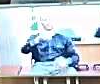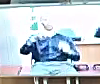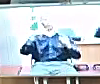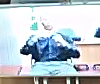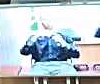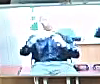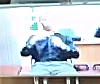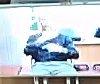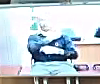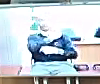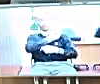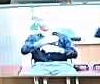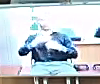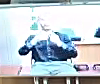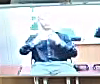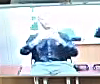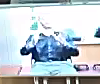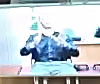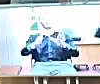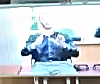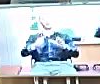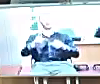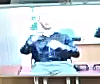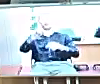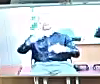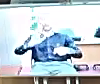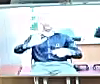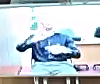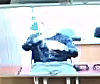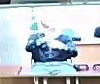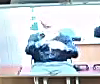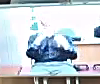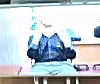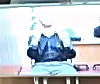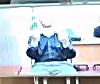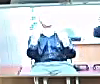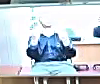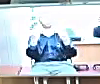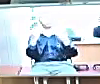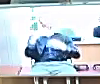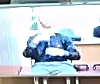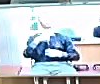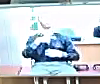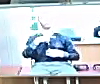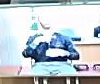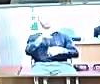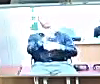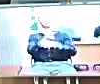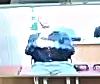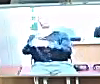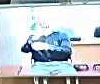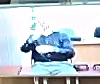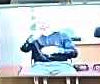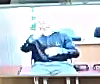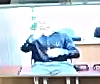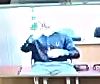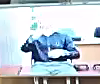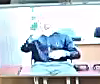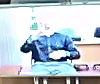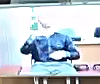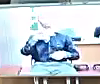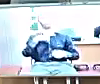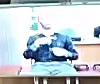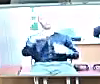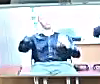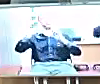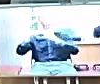a gente ver com um potencial grande de ajudar muito nessa questão fiscal a gente precisa realmente é